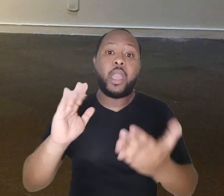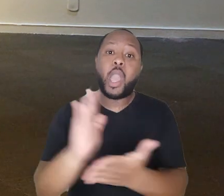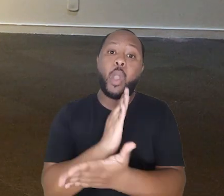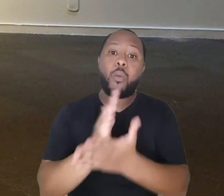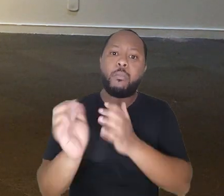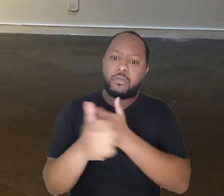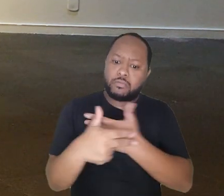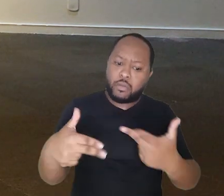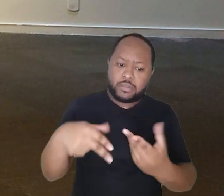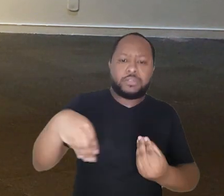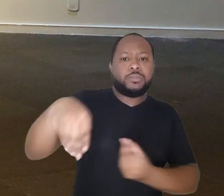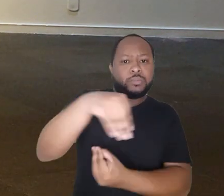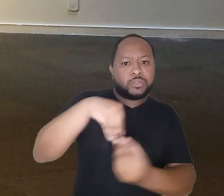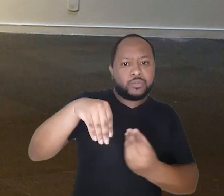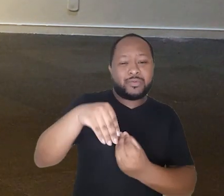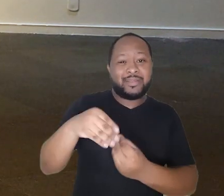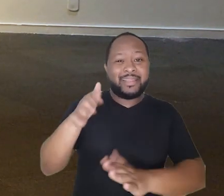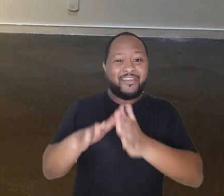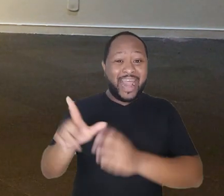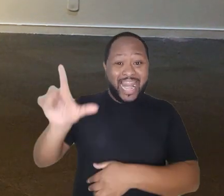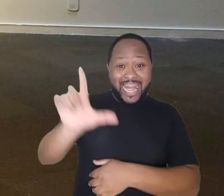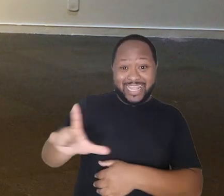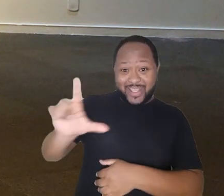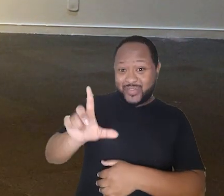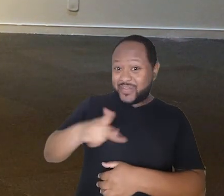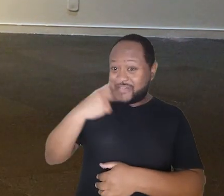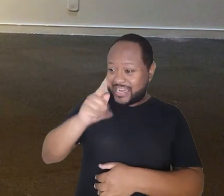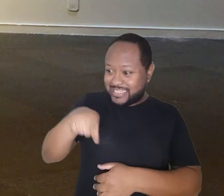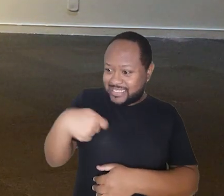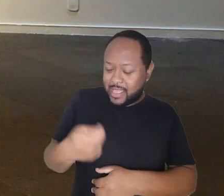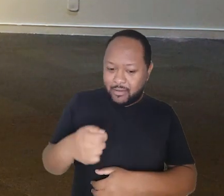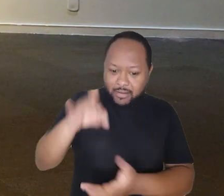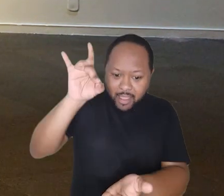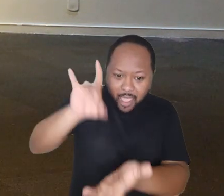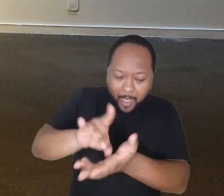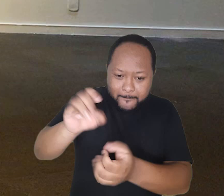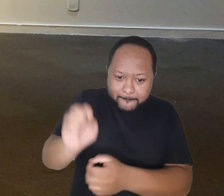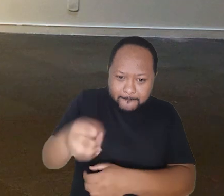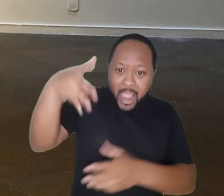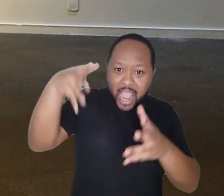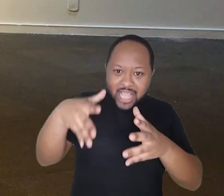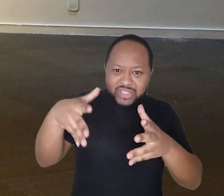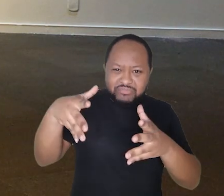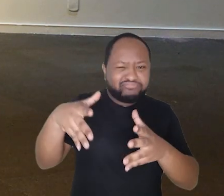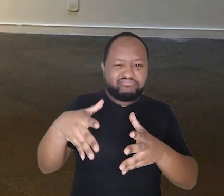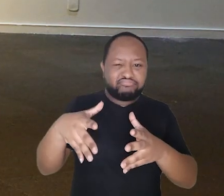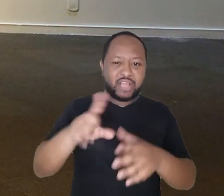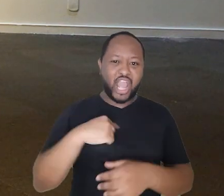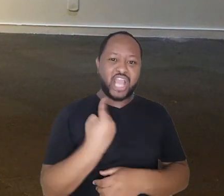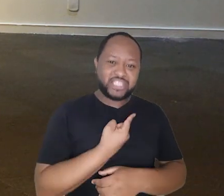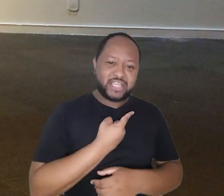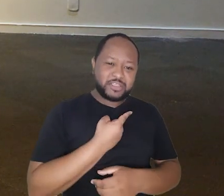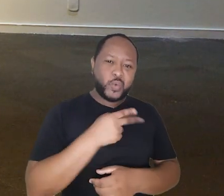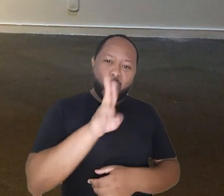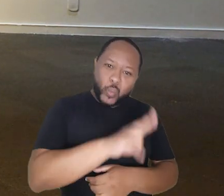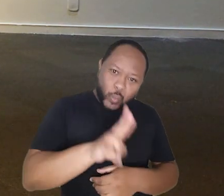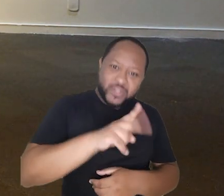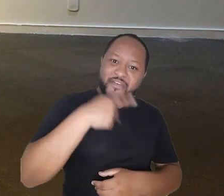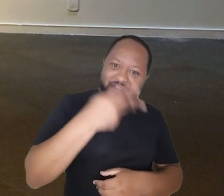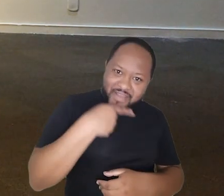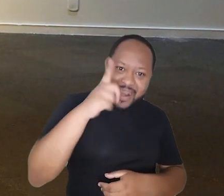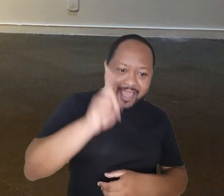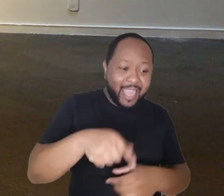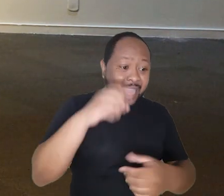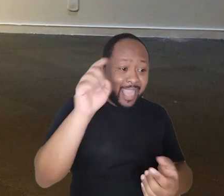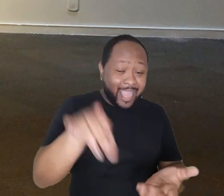misturam. Talvez a literatura vai chamar de realismo mágico e a gente vai falar só que é realismo. Mas tem esses contos de falar